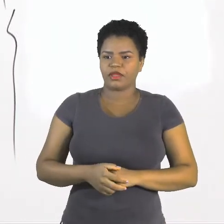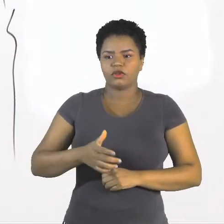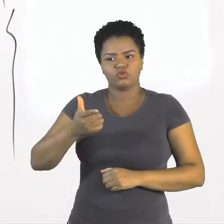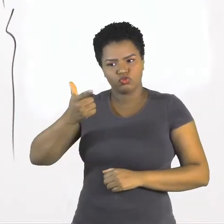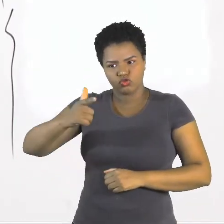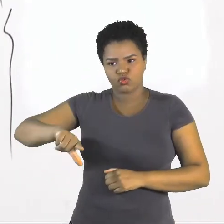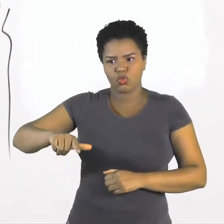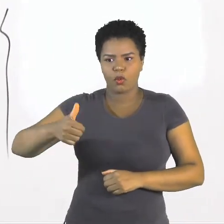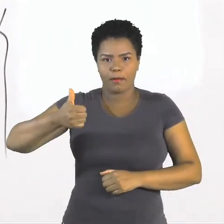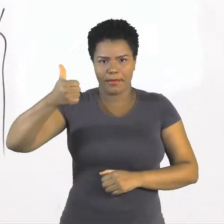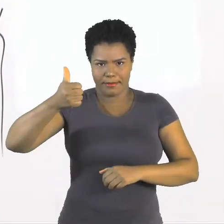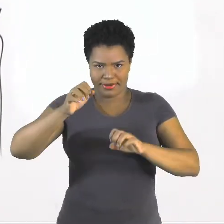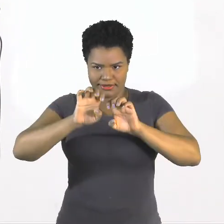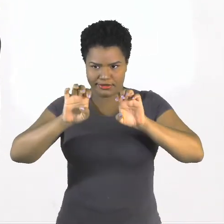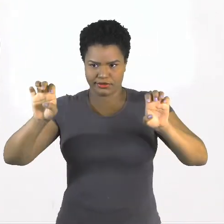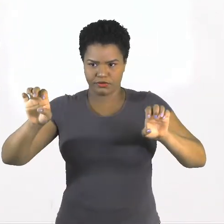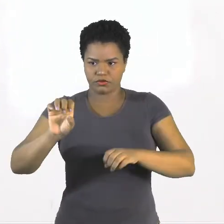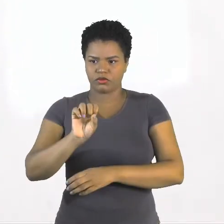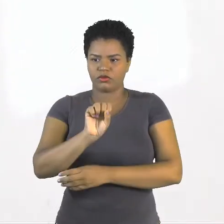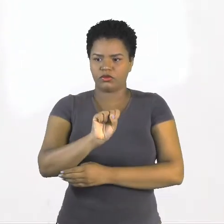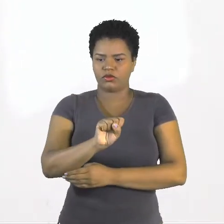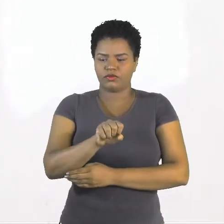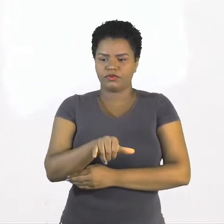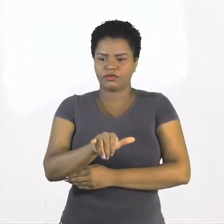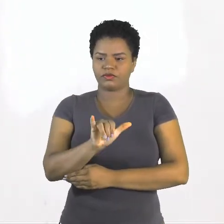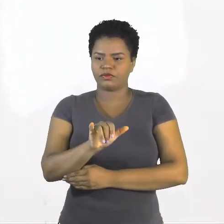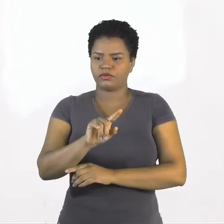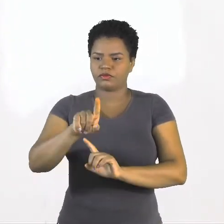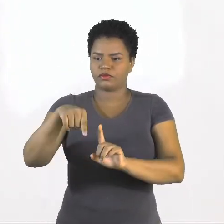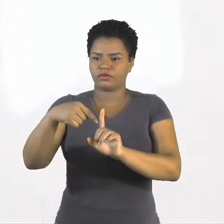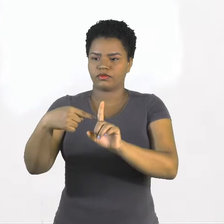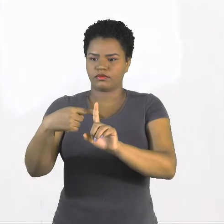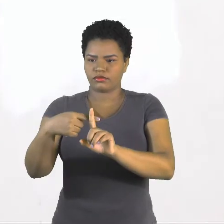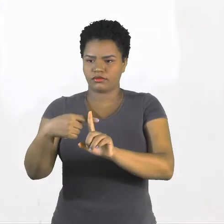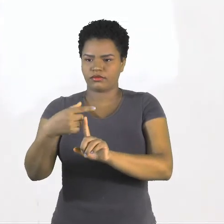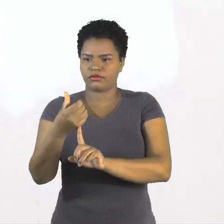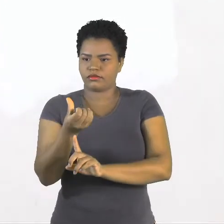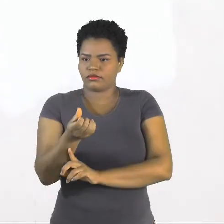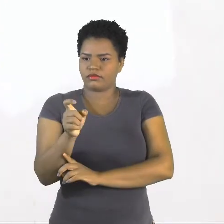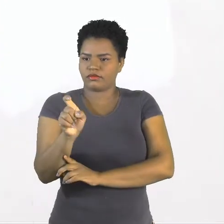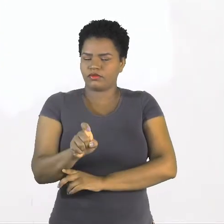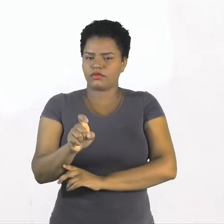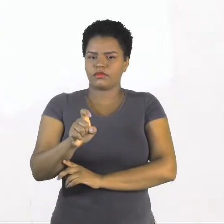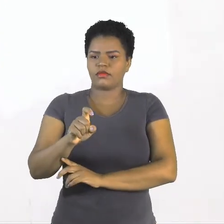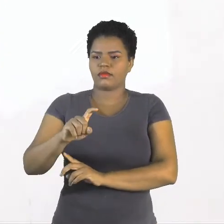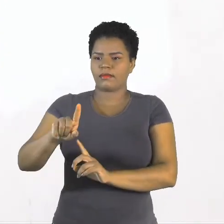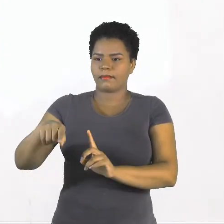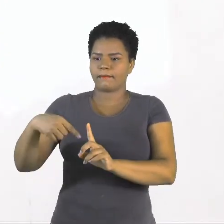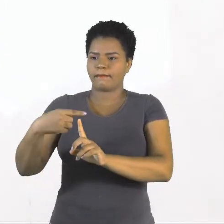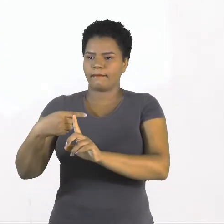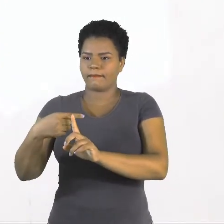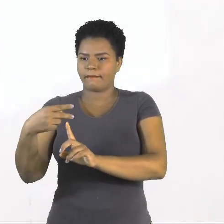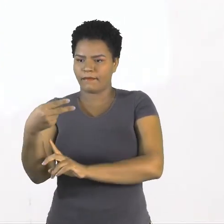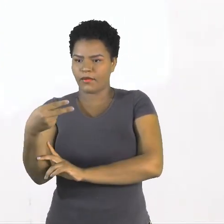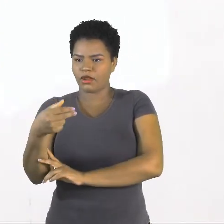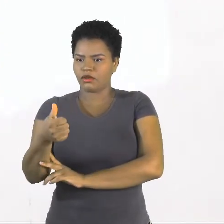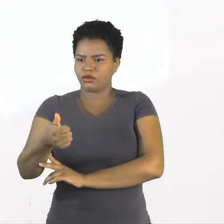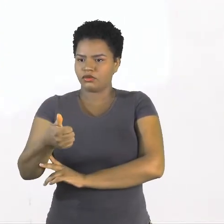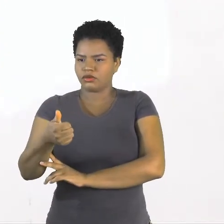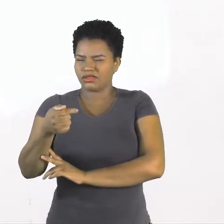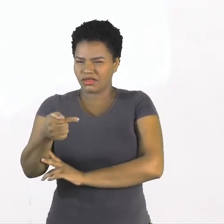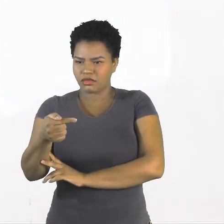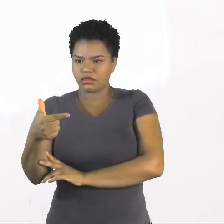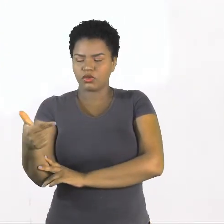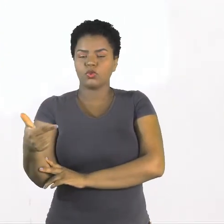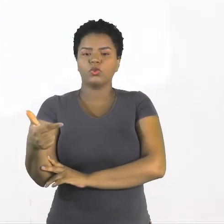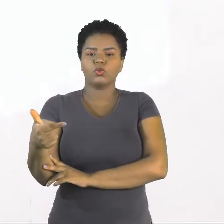primeira, 8y mais 6x igual a 72. Não mexi com a primeira equação